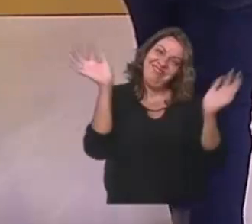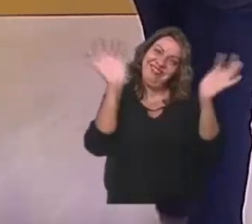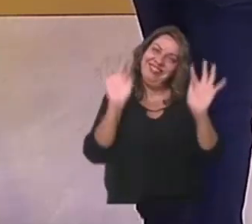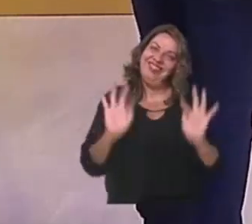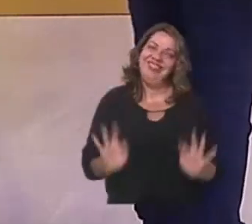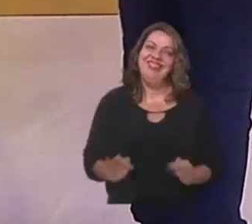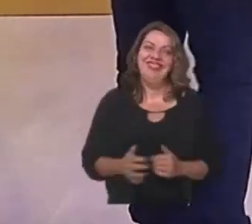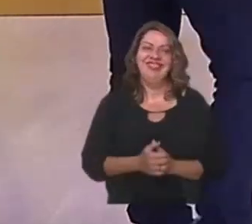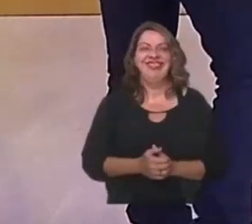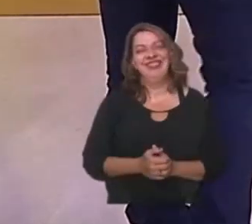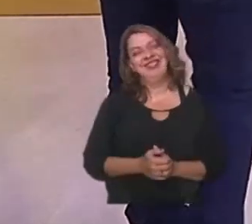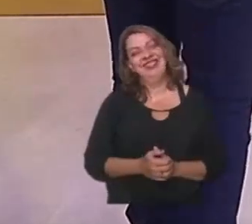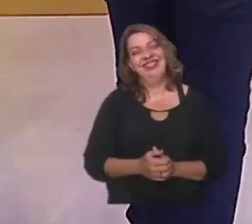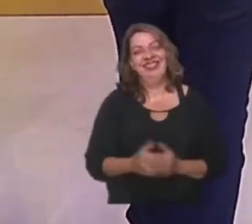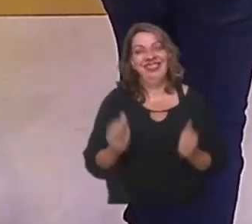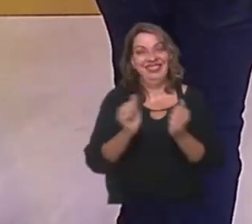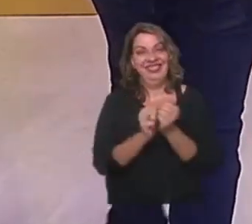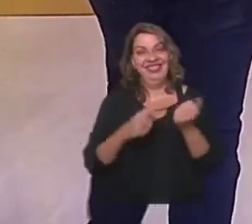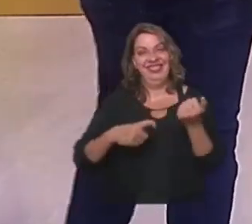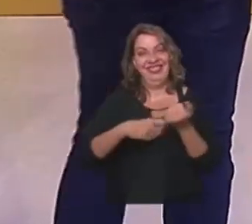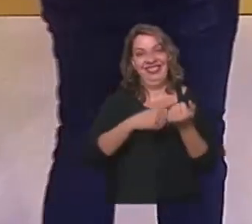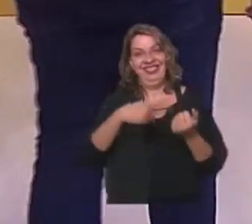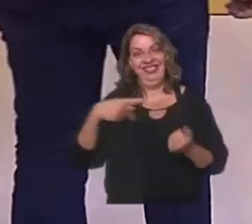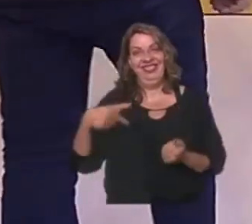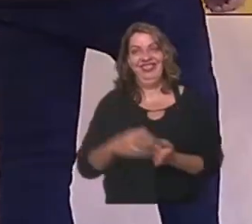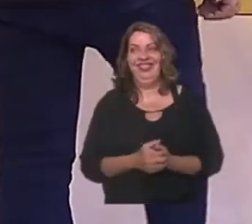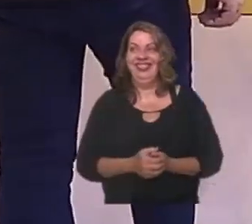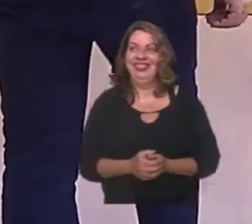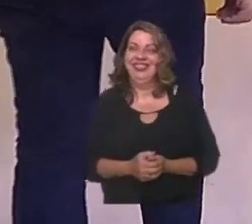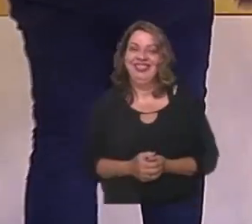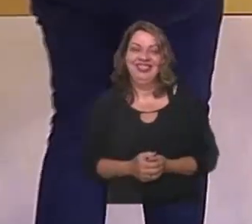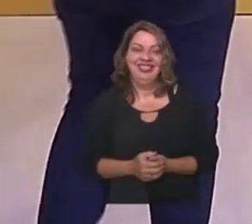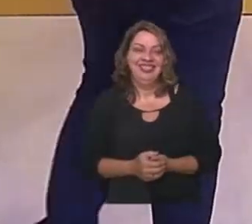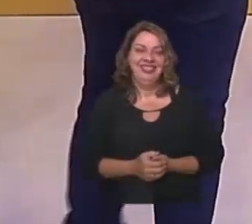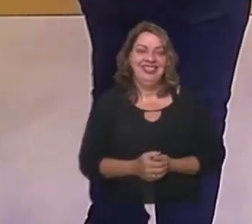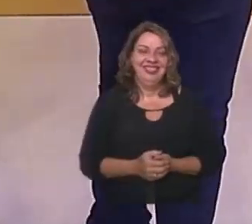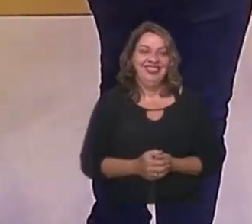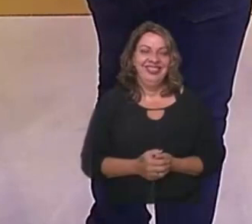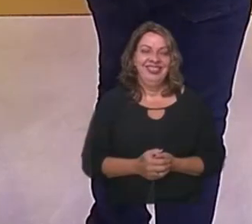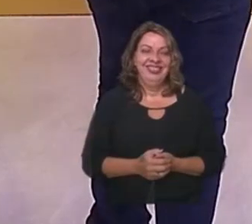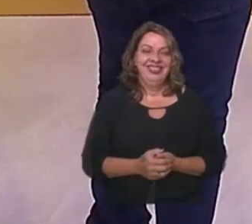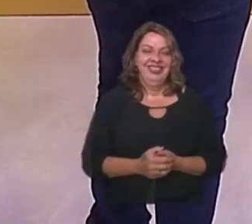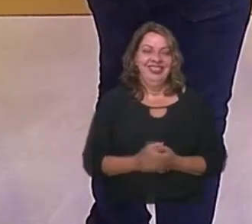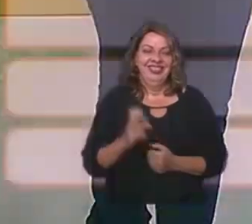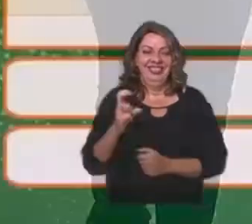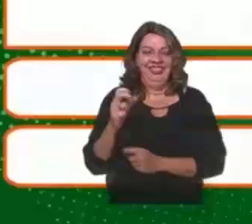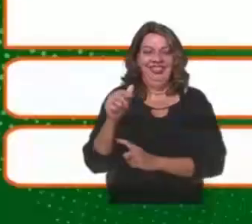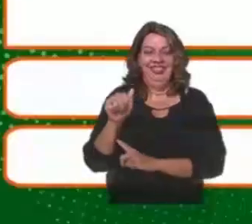é um domingão com Caju Cap. Girando e anuncia girando, pra gente, girando, Jaque. Girando, girando, girando.